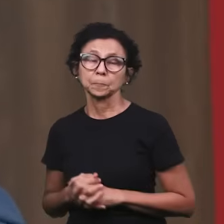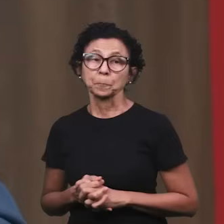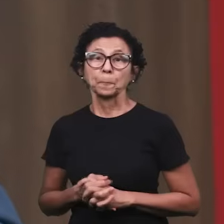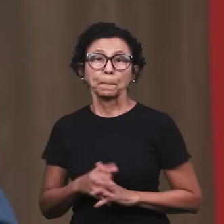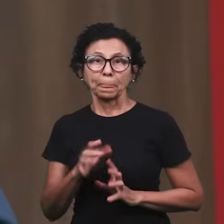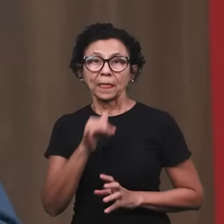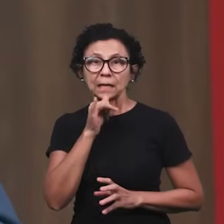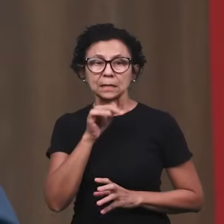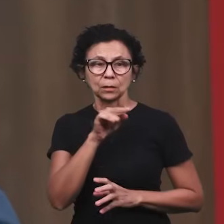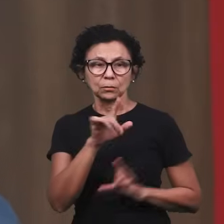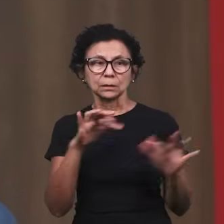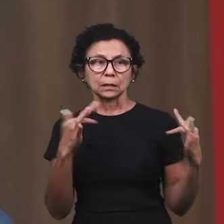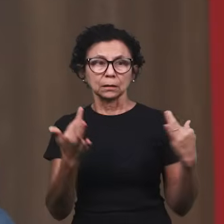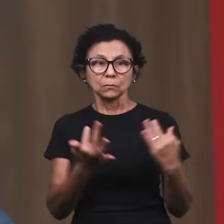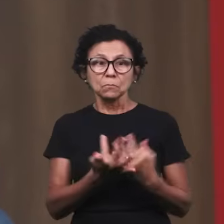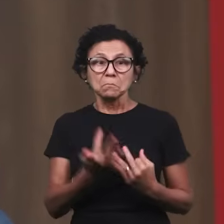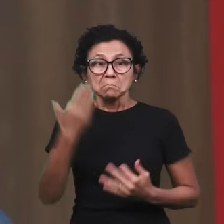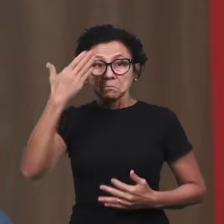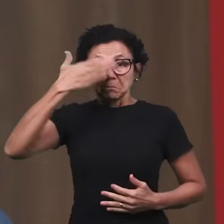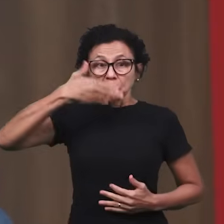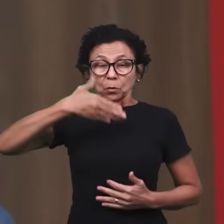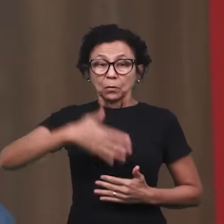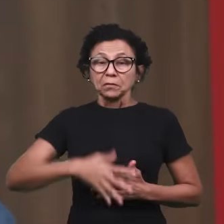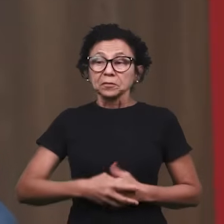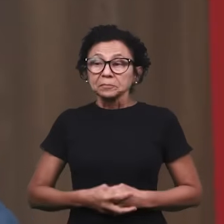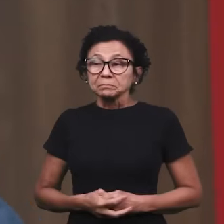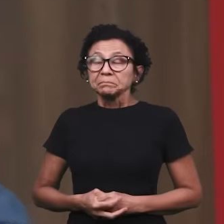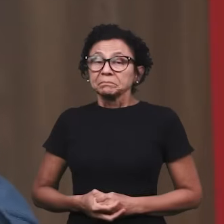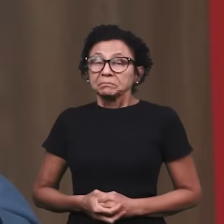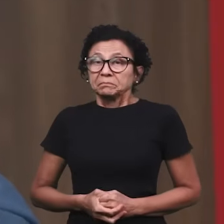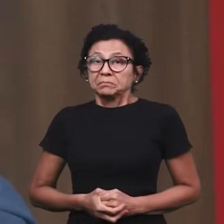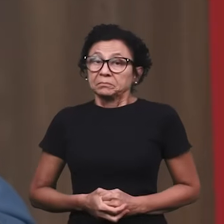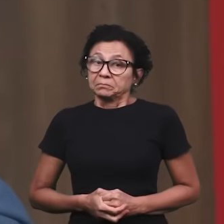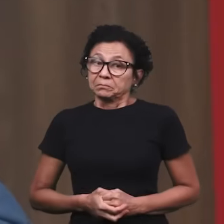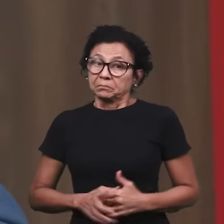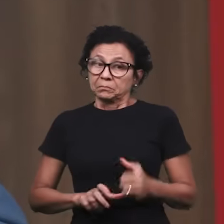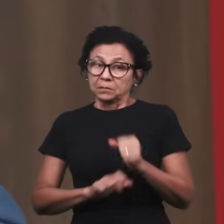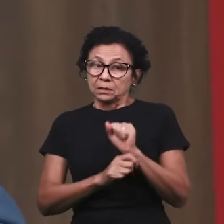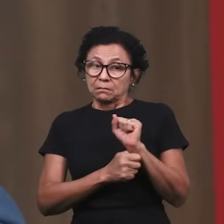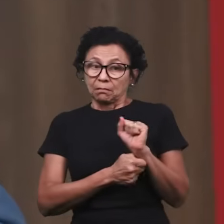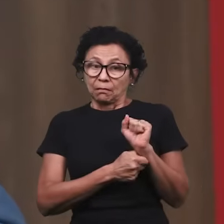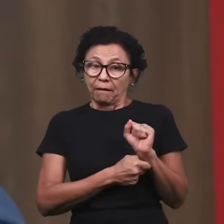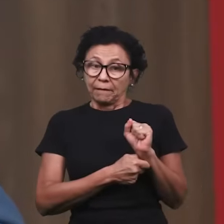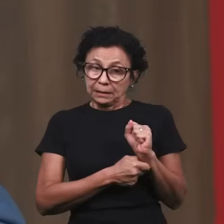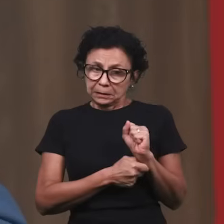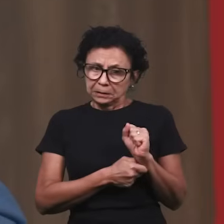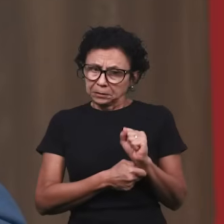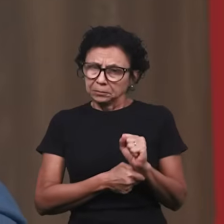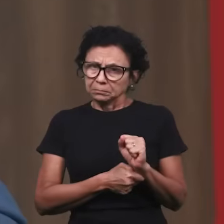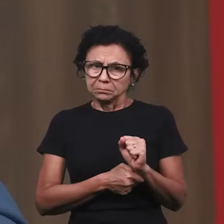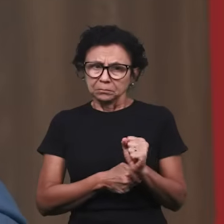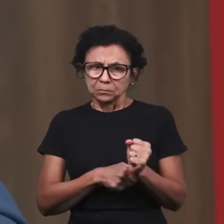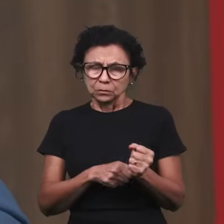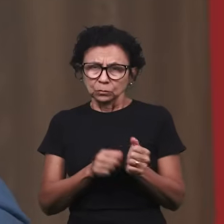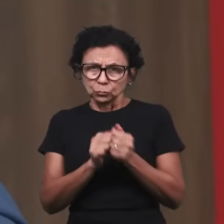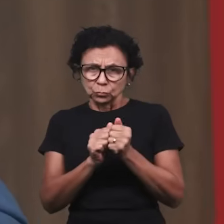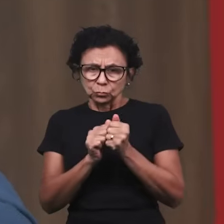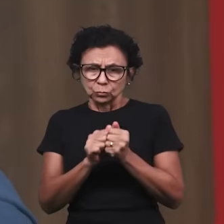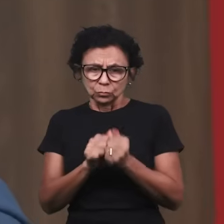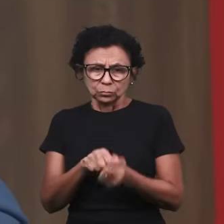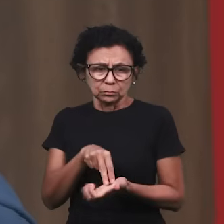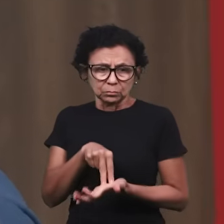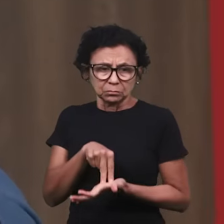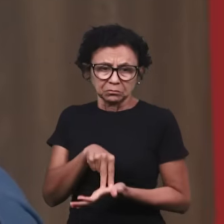olha, aquela família está enfrentando uma grande prova, mas é um mistério que eles se permanecem